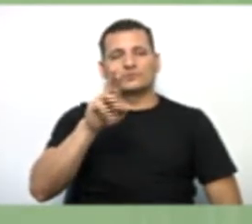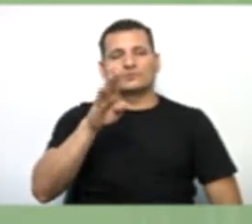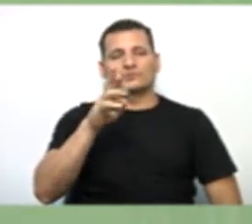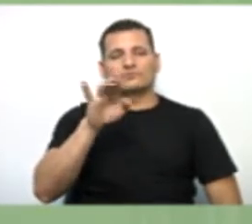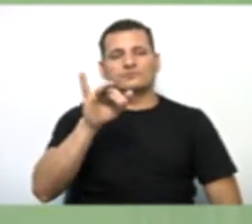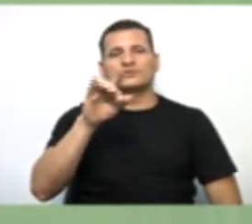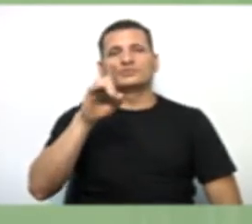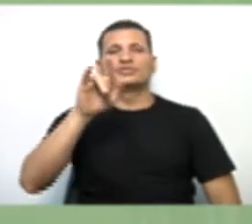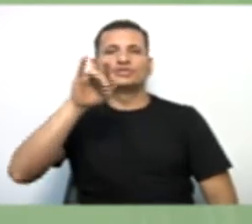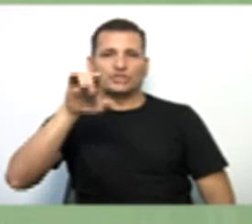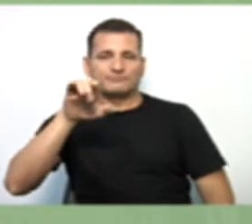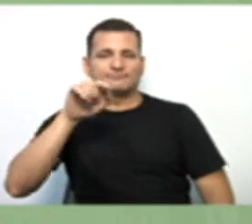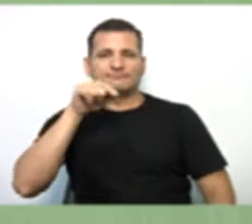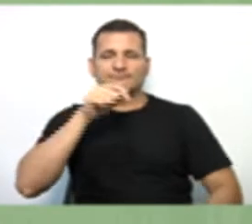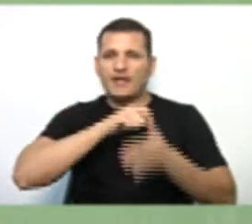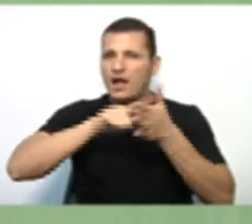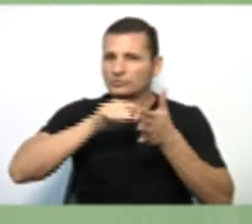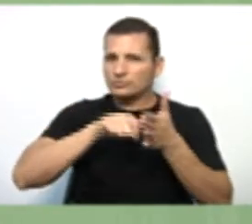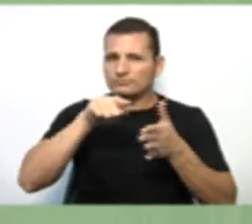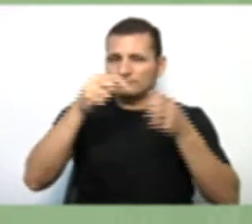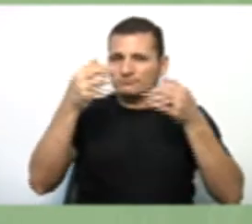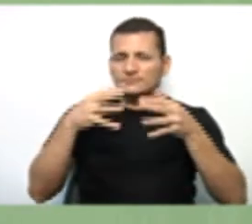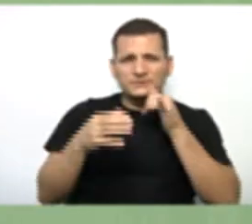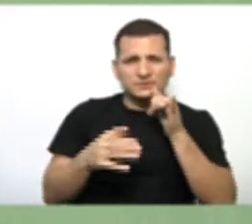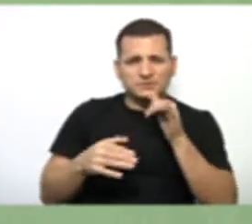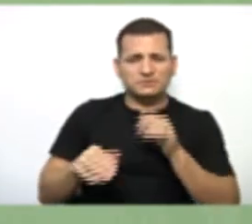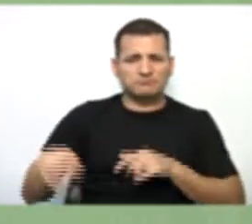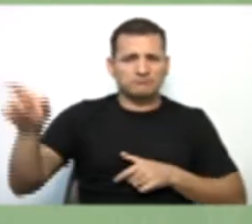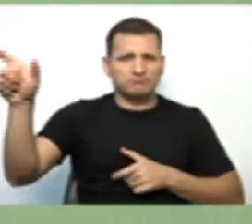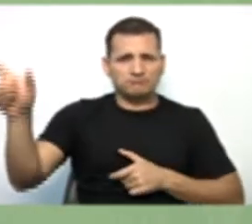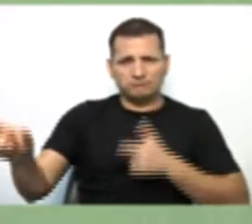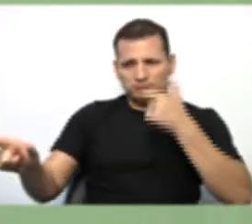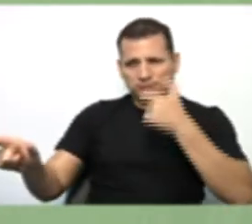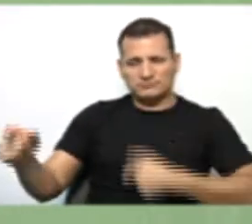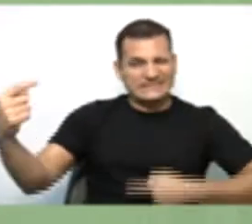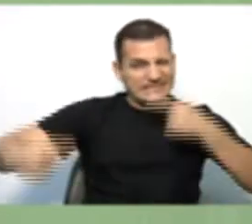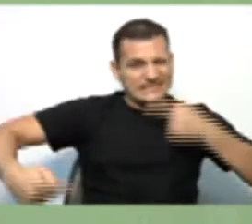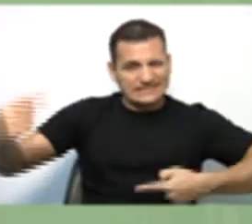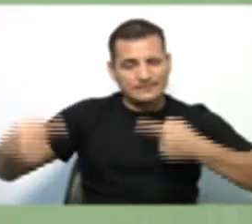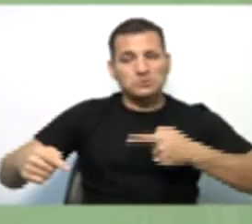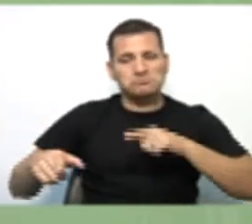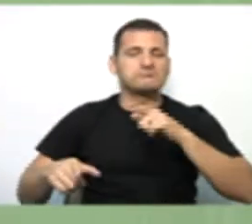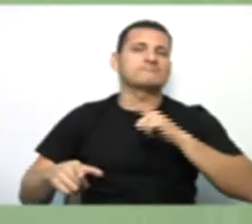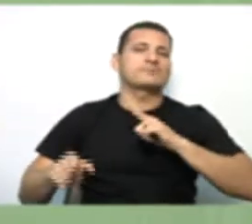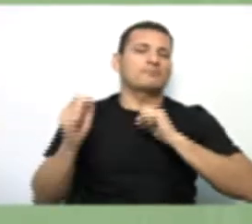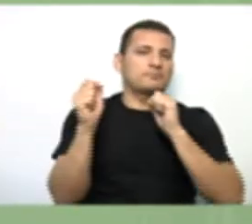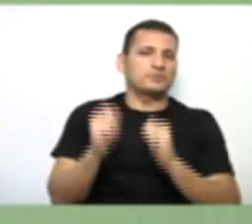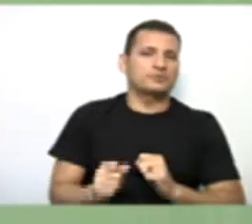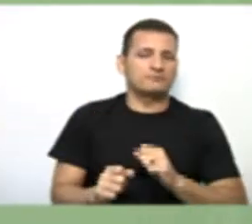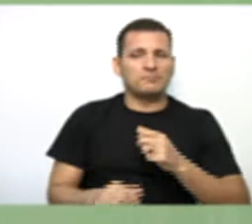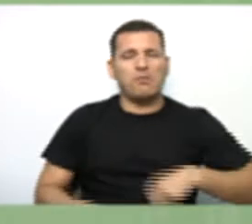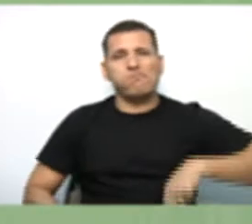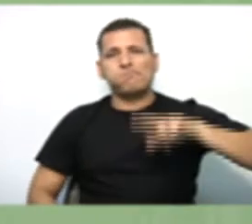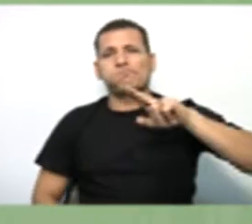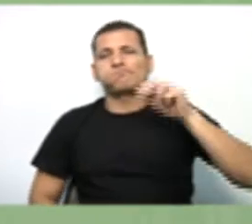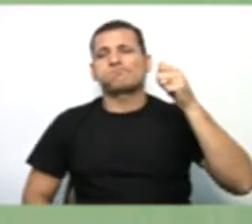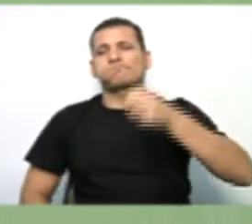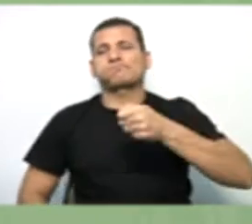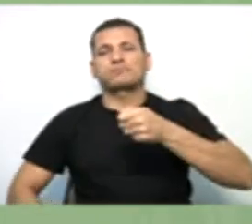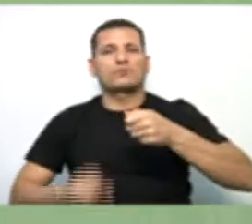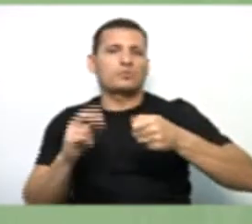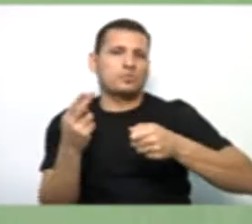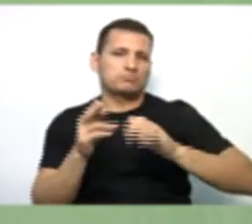disputa entre duas partes pode ser resolvida por meio do poder, ou seja, a autoridade ou o próprio